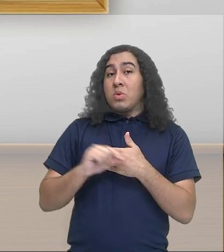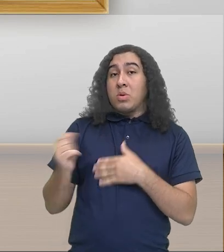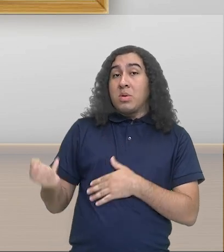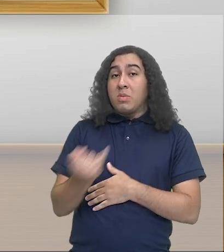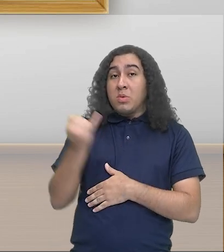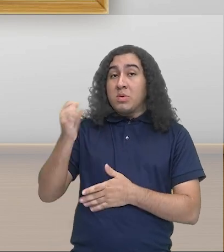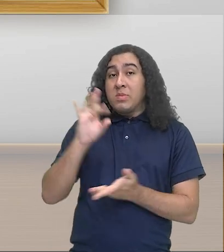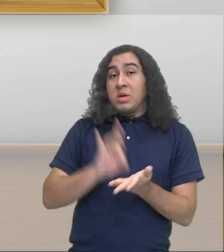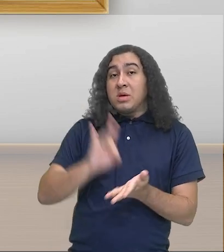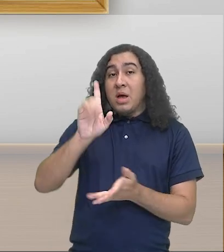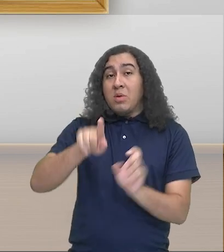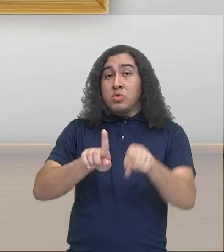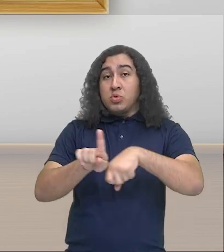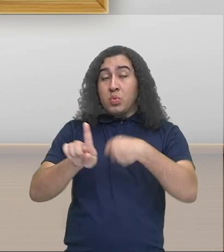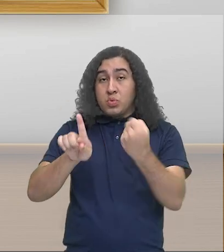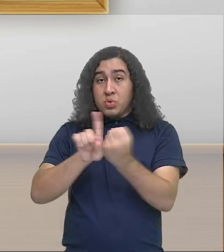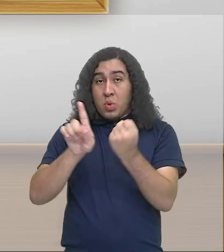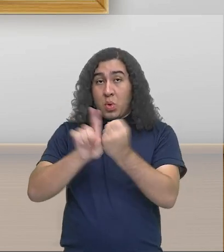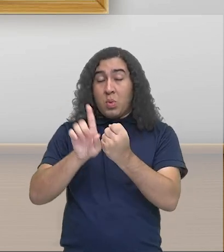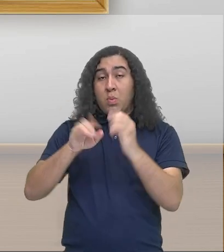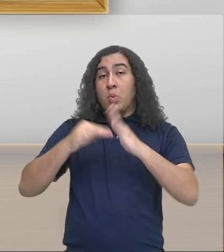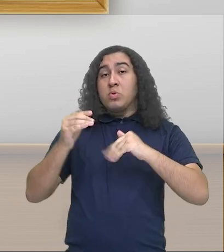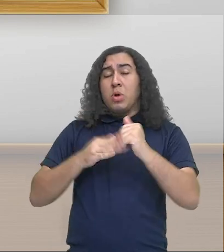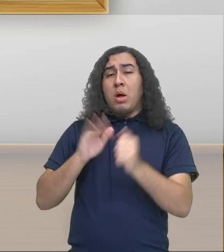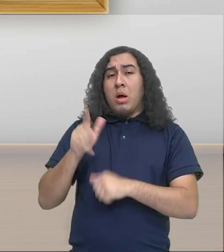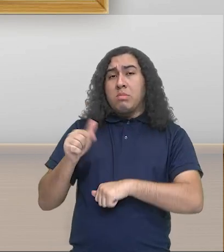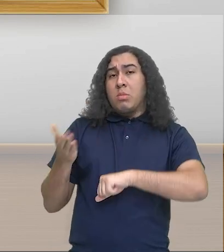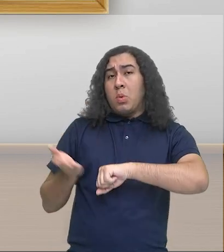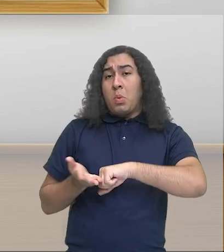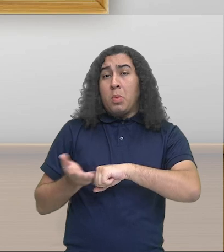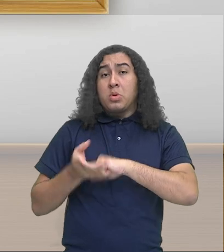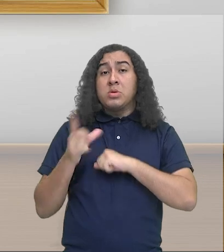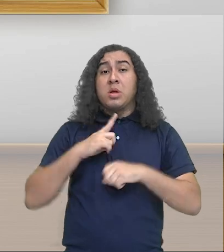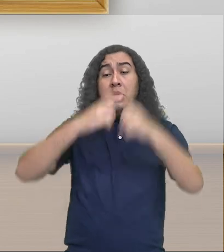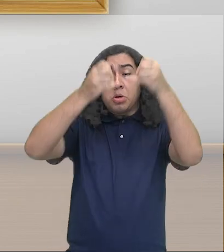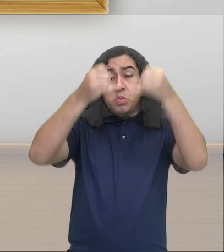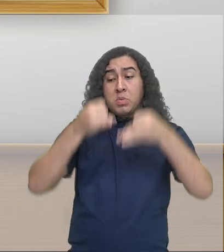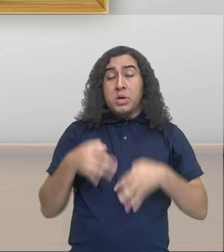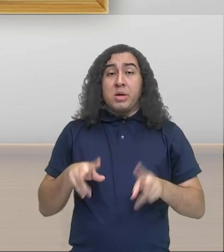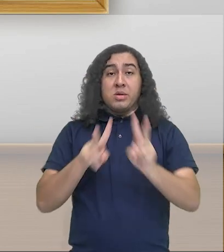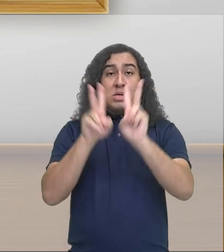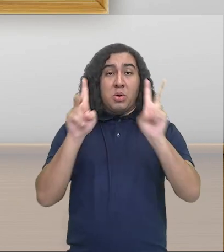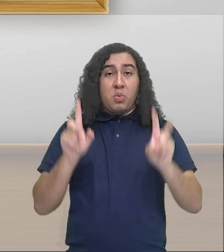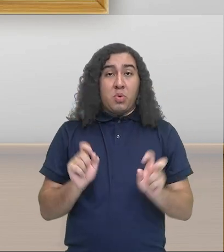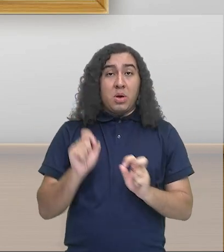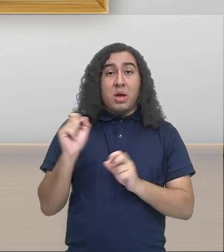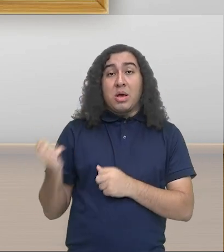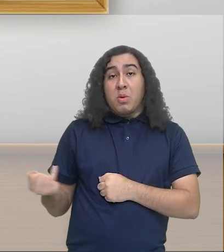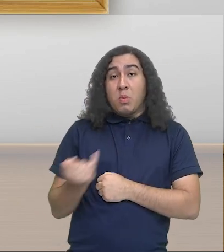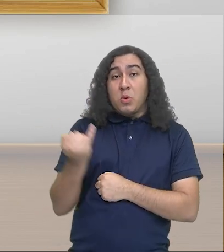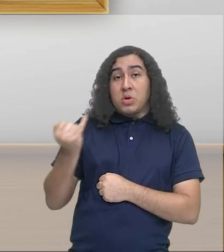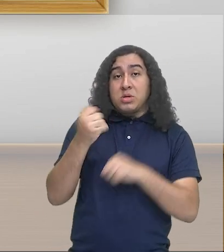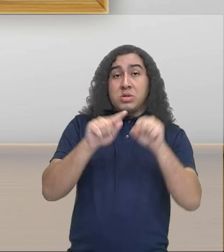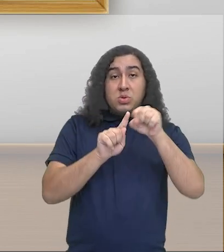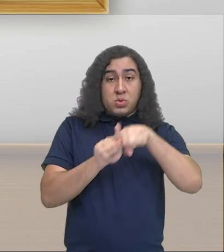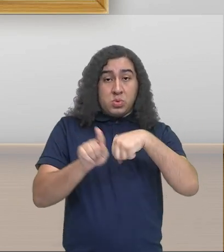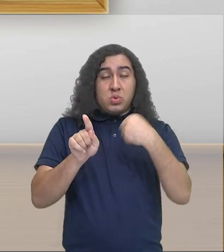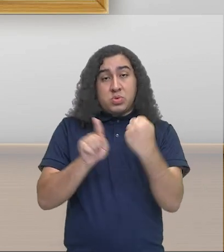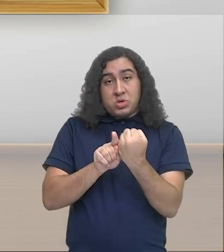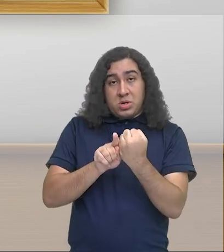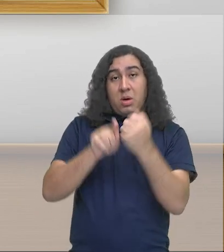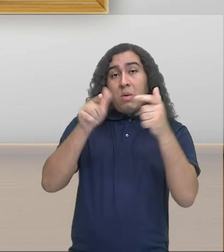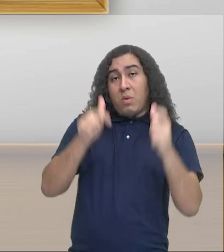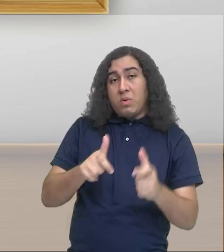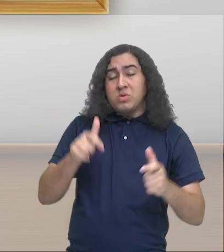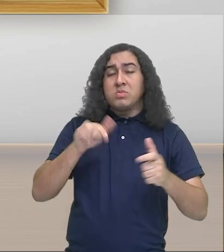importante, que é um sociólogo até contemporâneo, nos fala sobre a importância da sociologia,